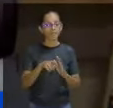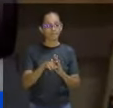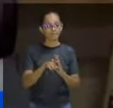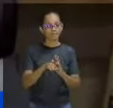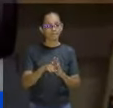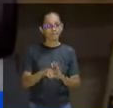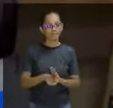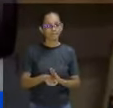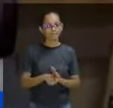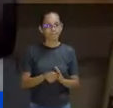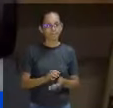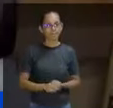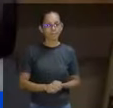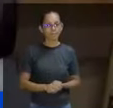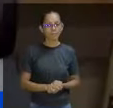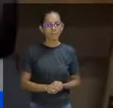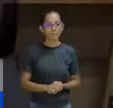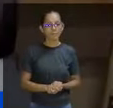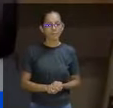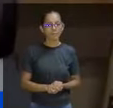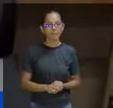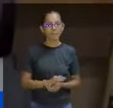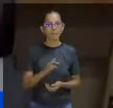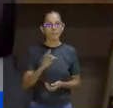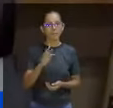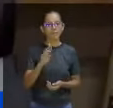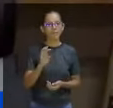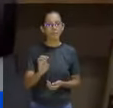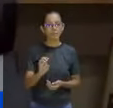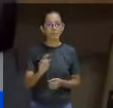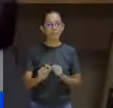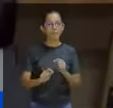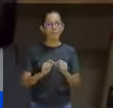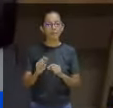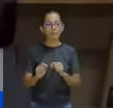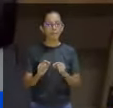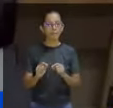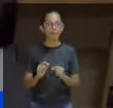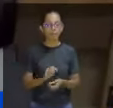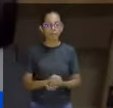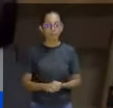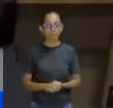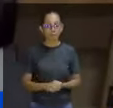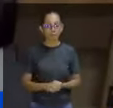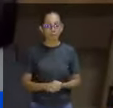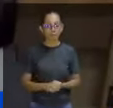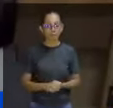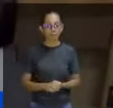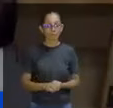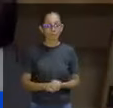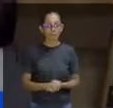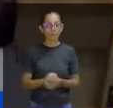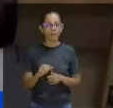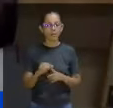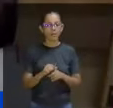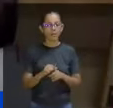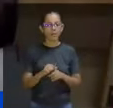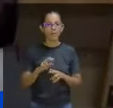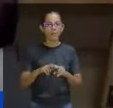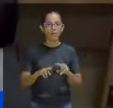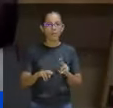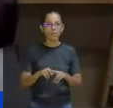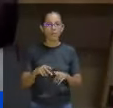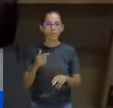o próprio Tribunal Superior Eleitoral, em recente precedente de junho de 2024, da Lavra,